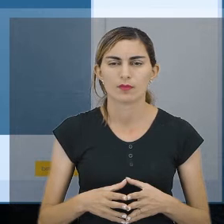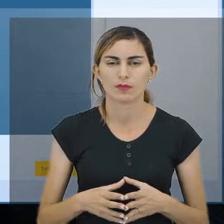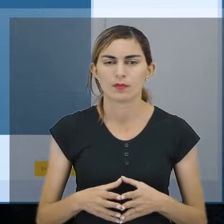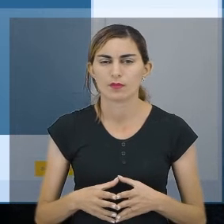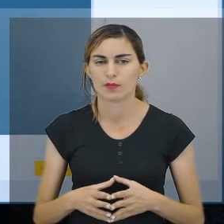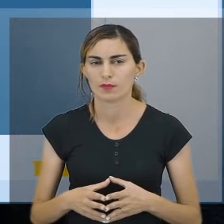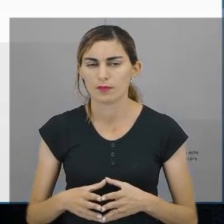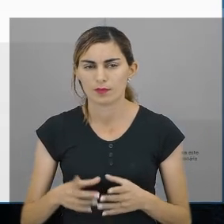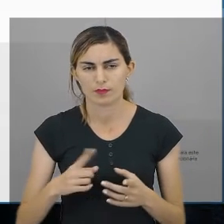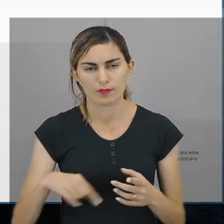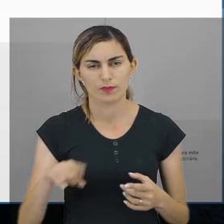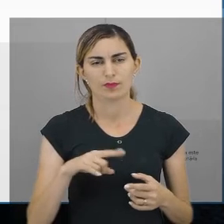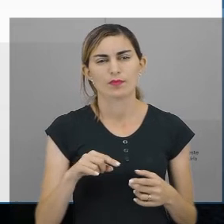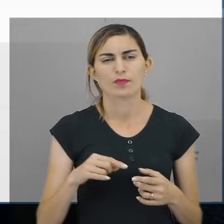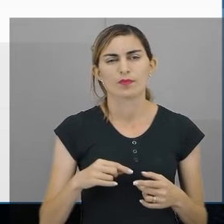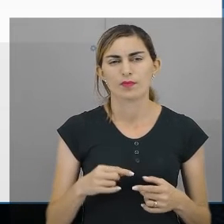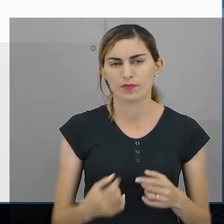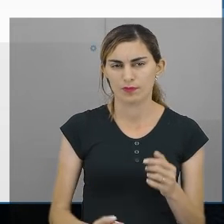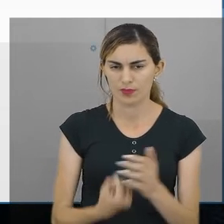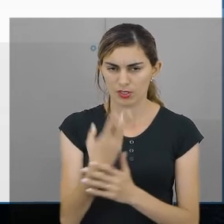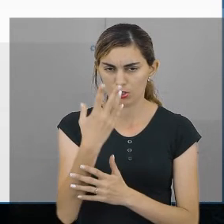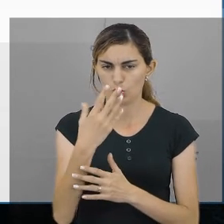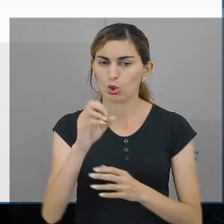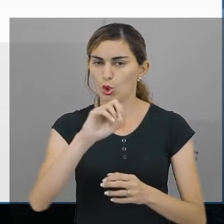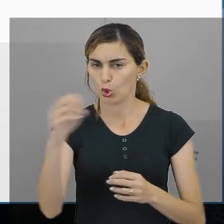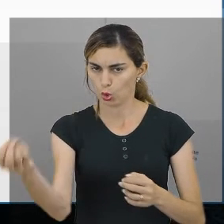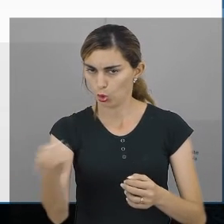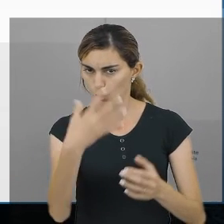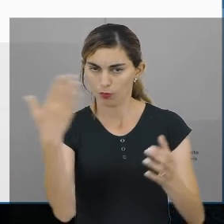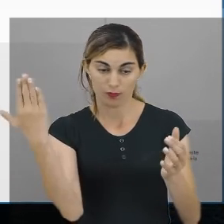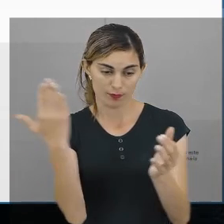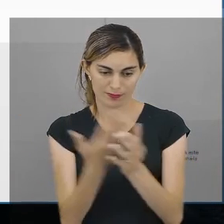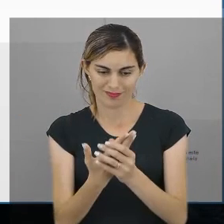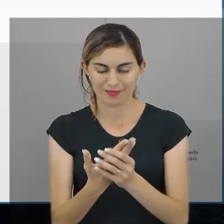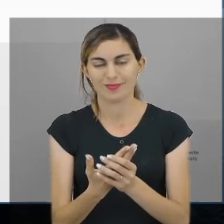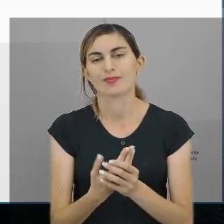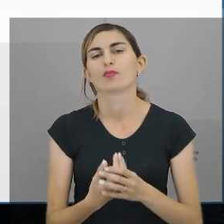A gente vai criar um novo arquivo e